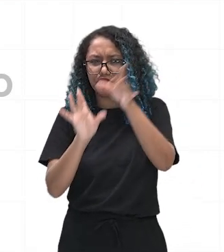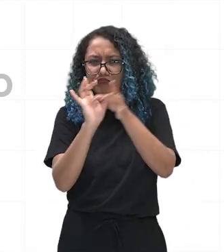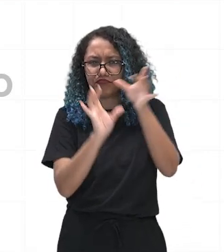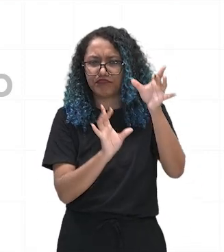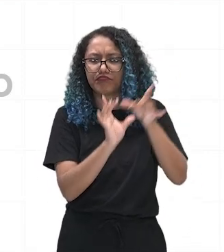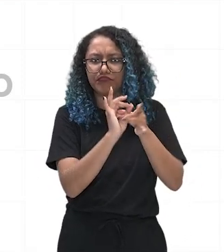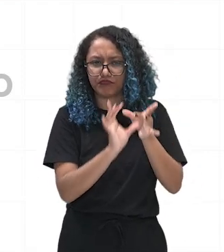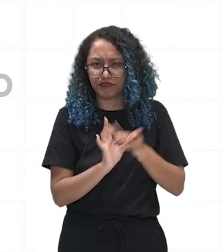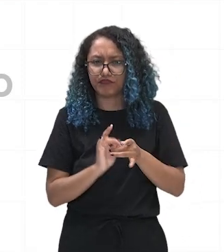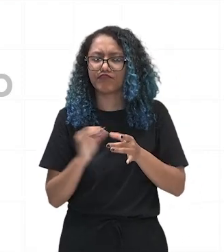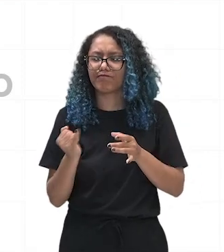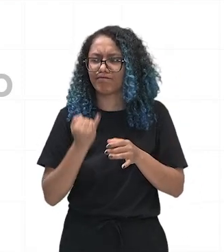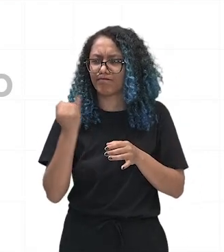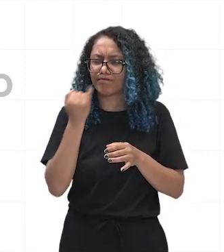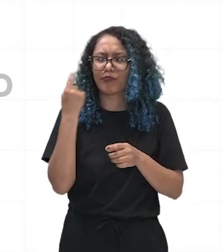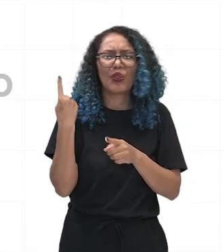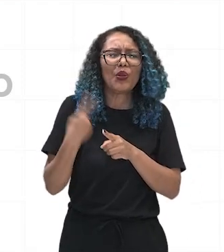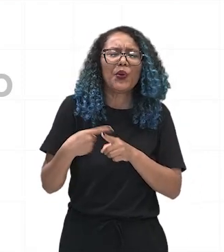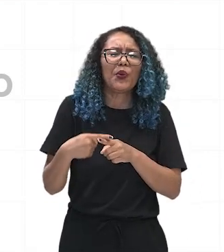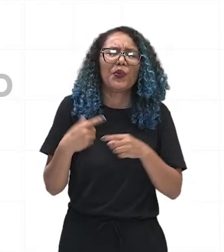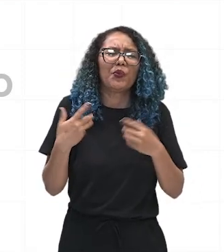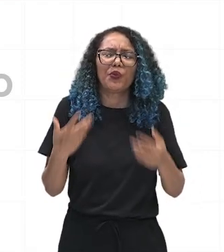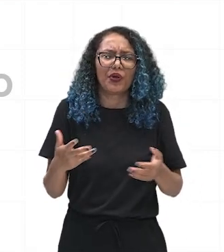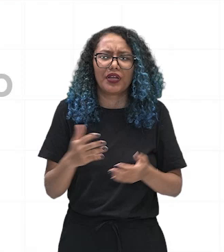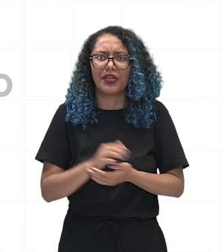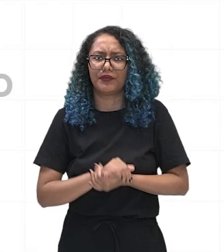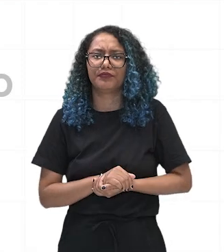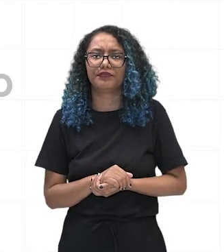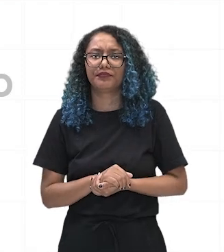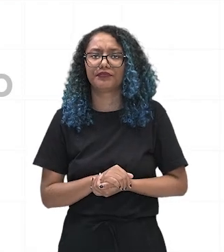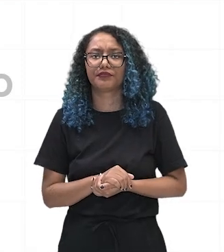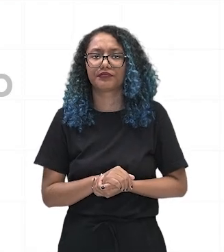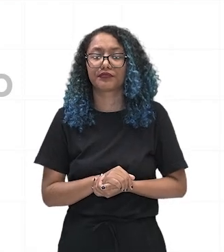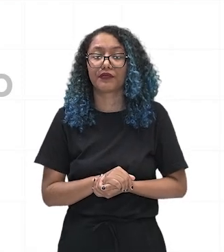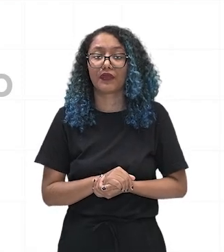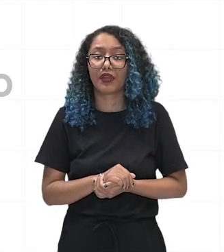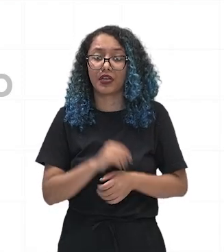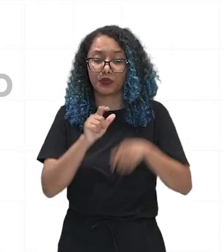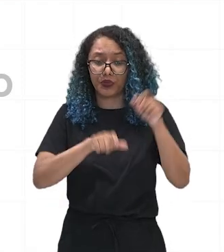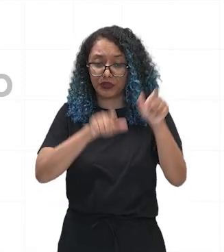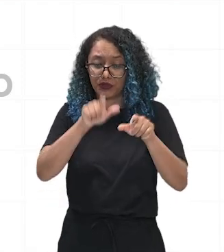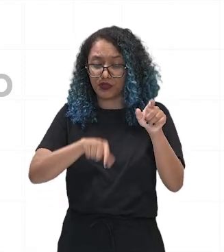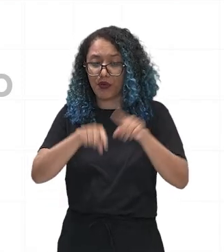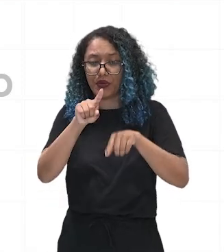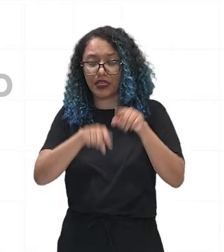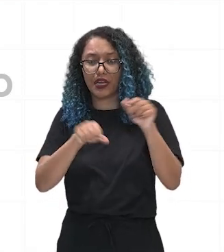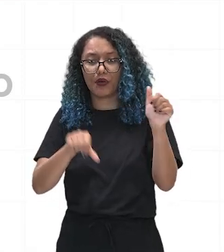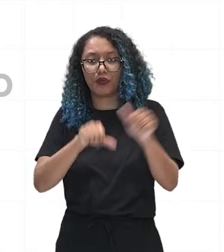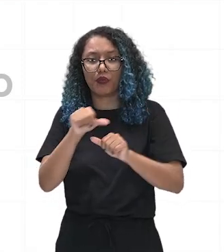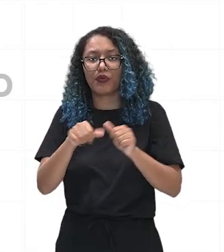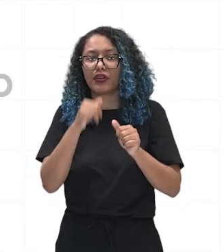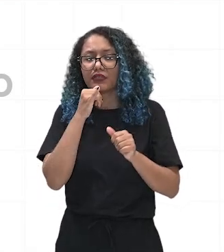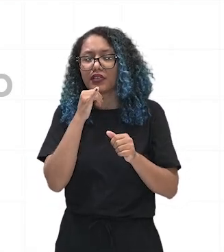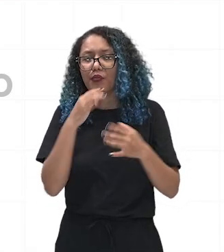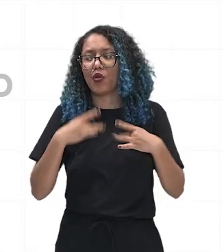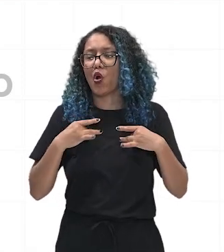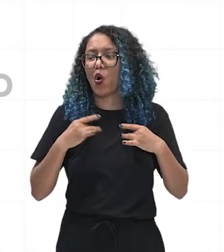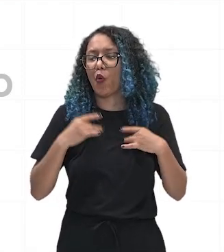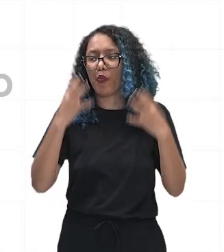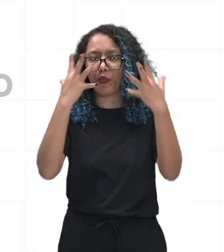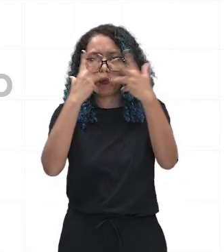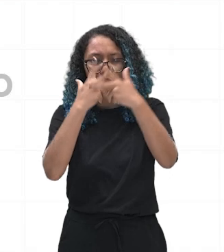muito importantes porque permitiam que as pessoas trocassem coisas como roupas bonitas,